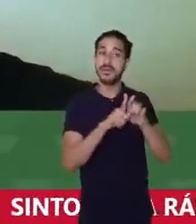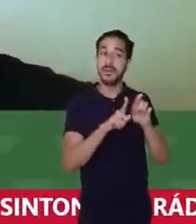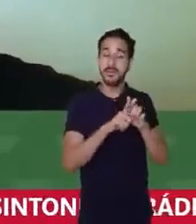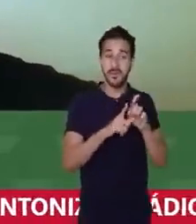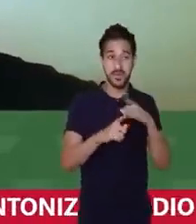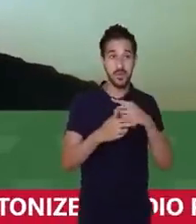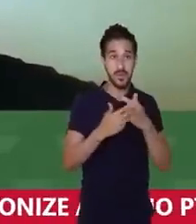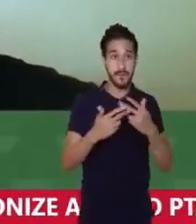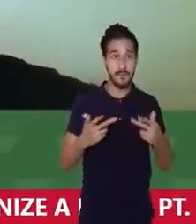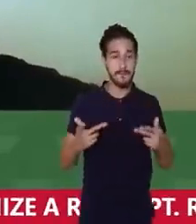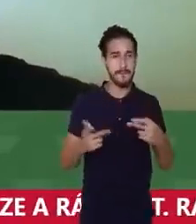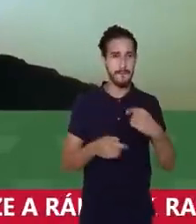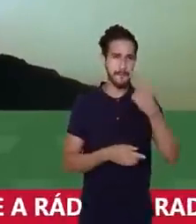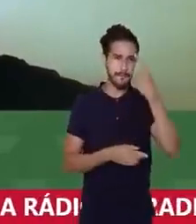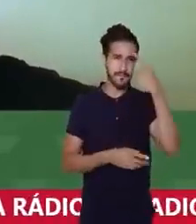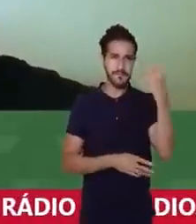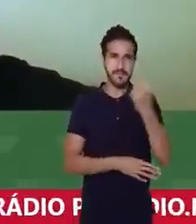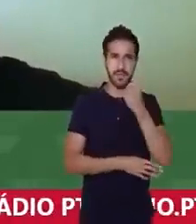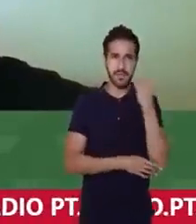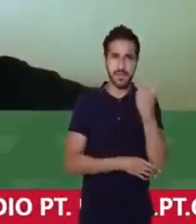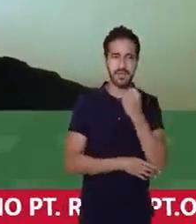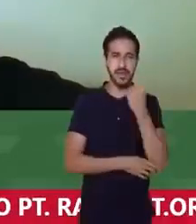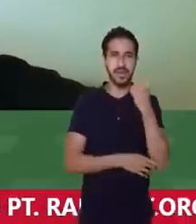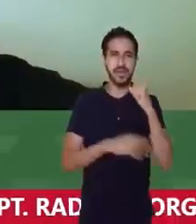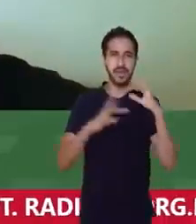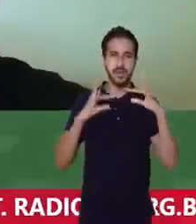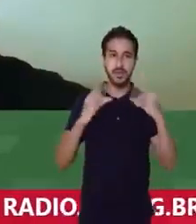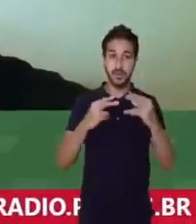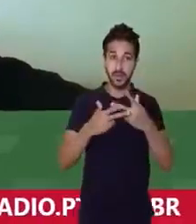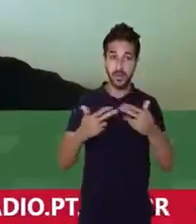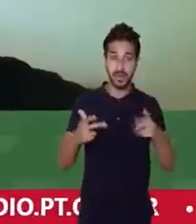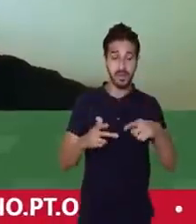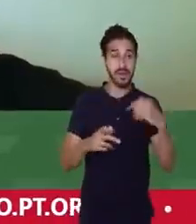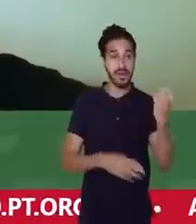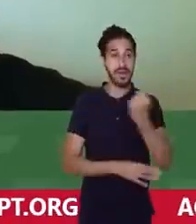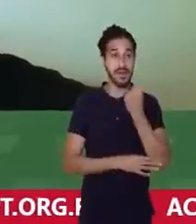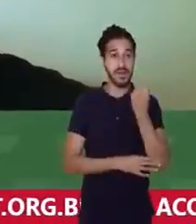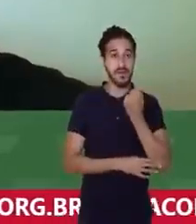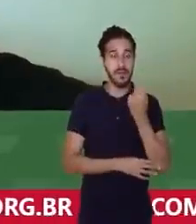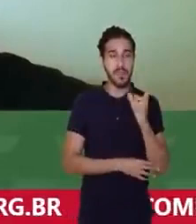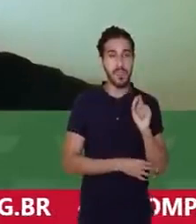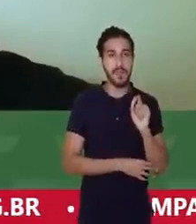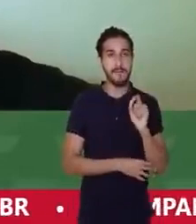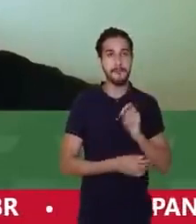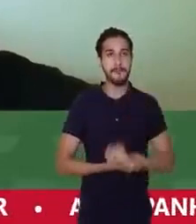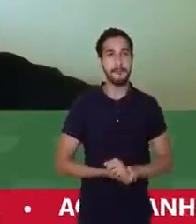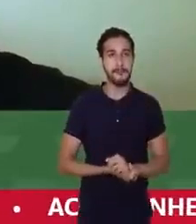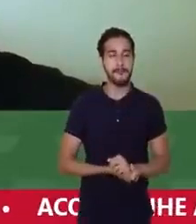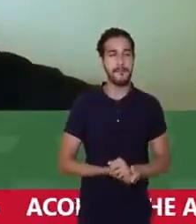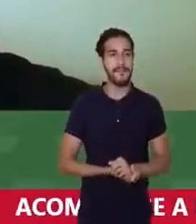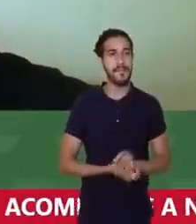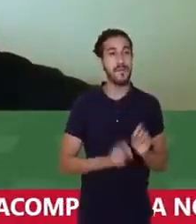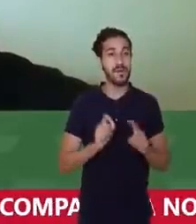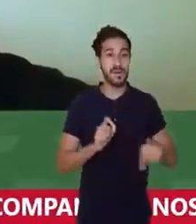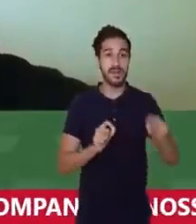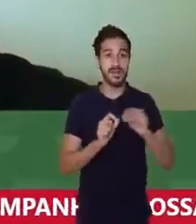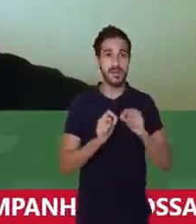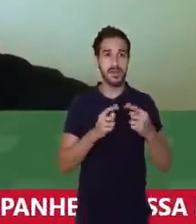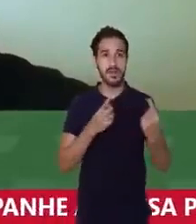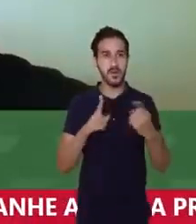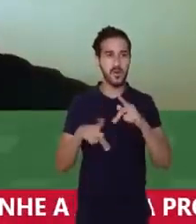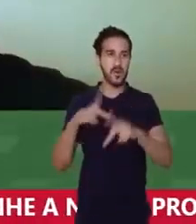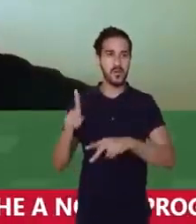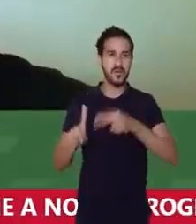uma coisa que eu acho gravíssima nessa história toda, muito grave, que é o que fizeram com as